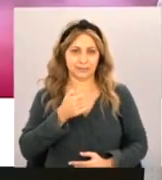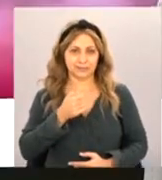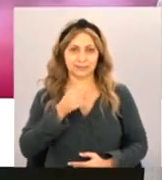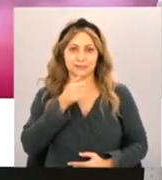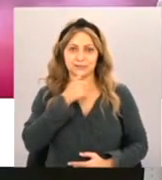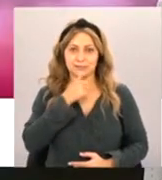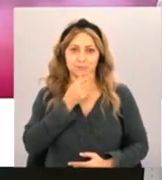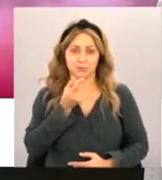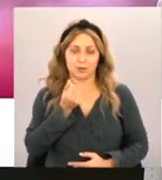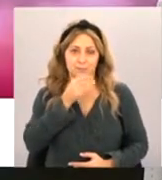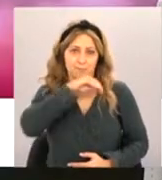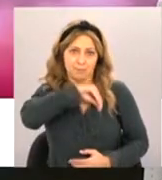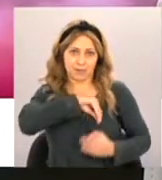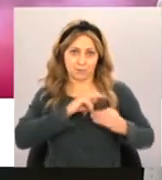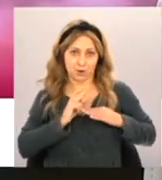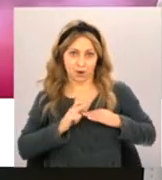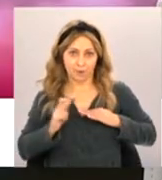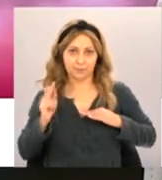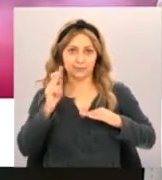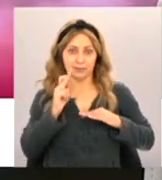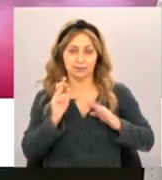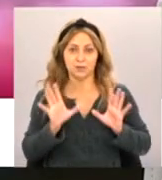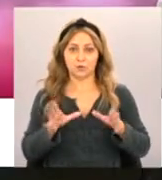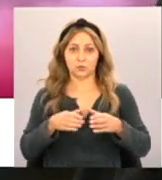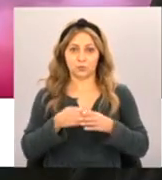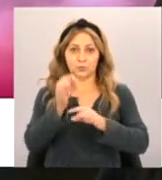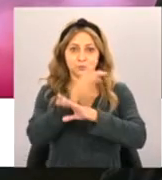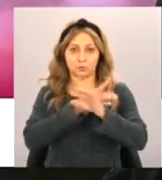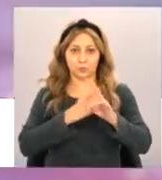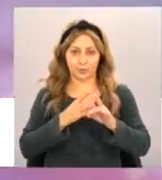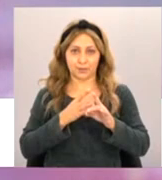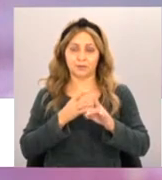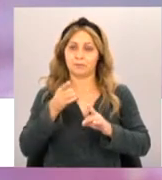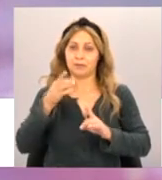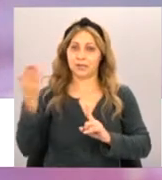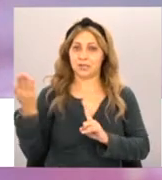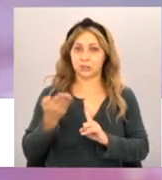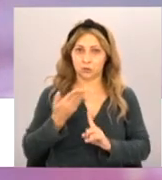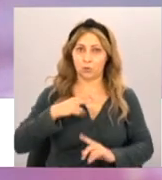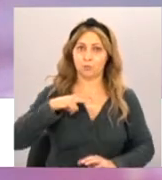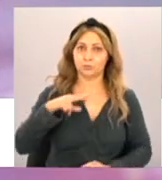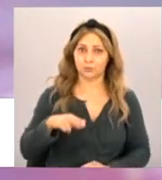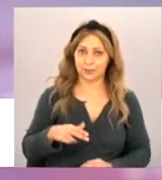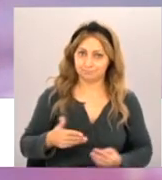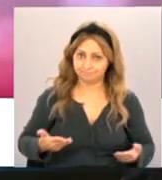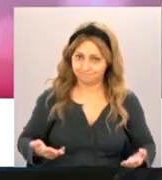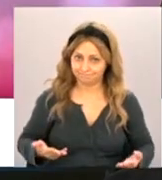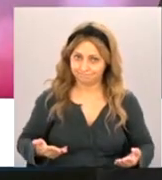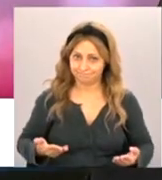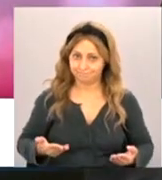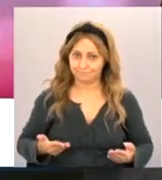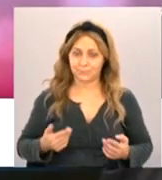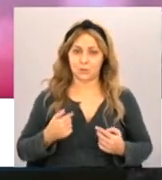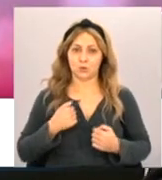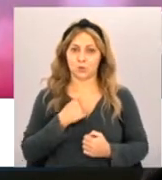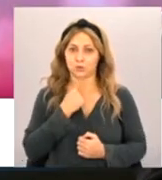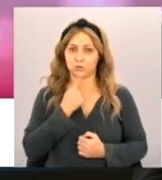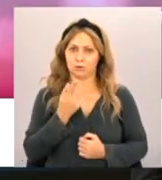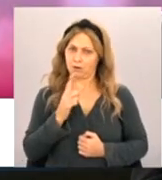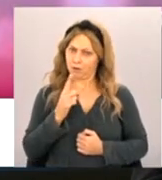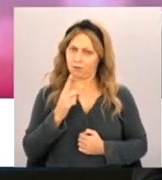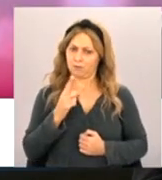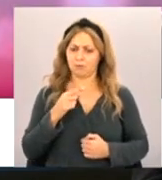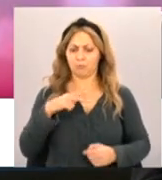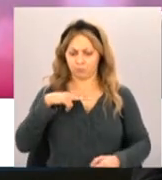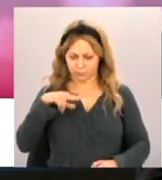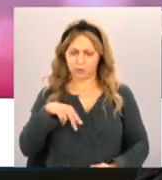o mínimo nacional a comissão europeia tentou sanções contra Portugal e foi preciso essa força de dizer que nosso país